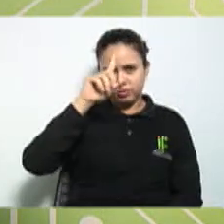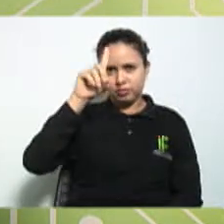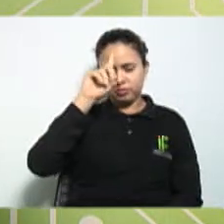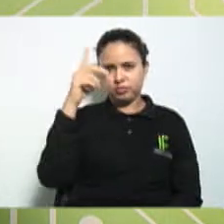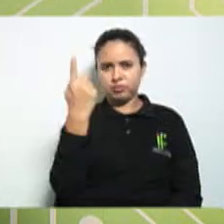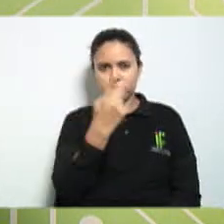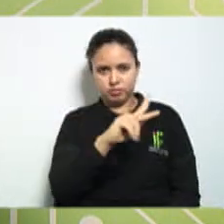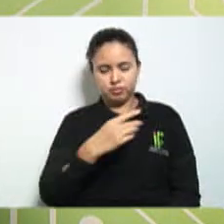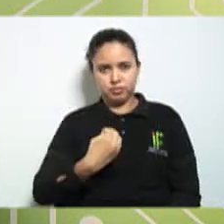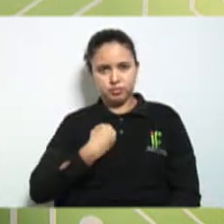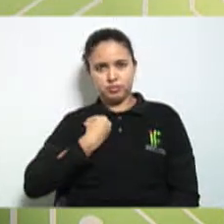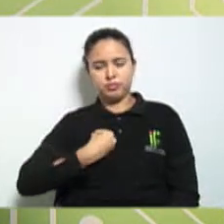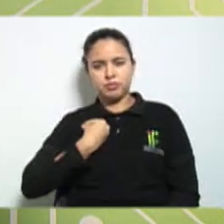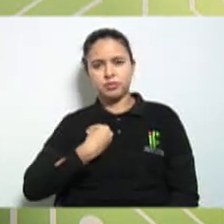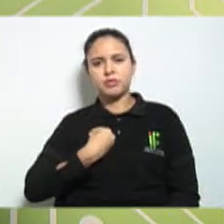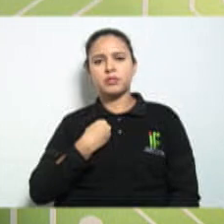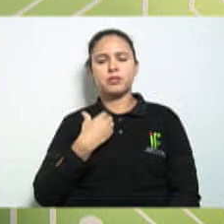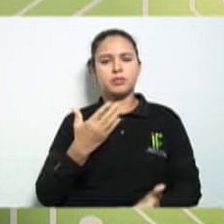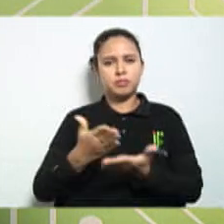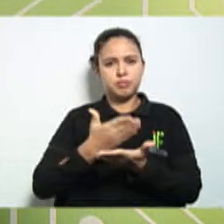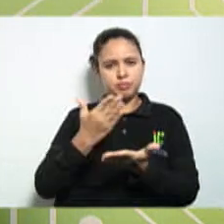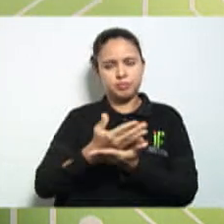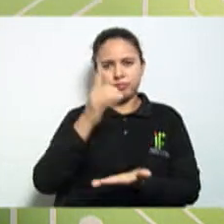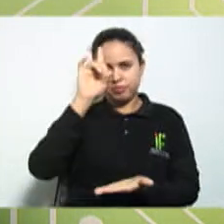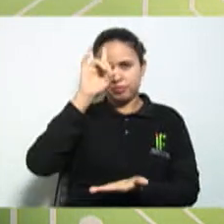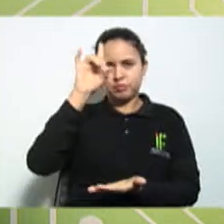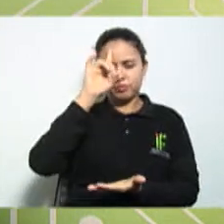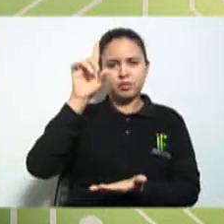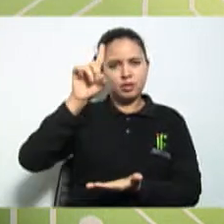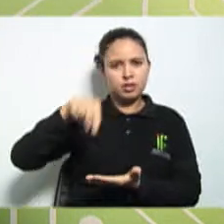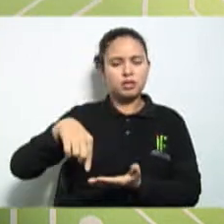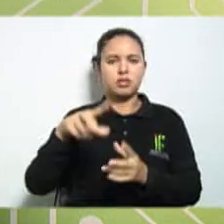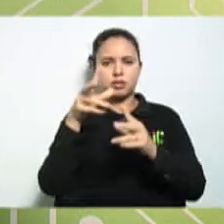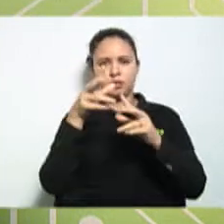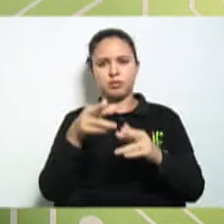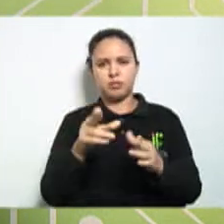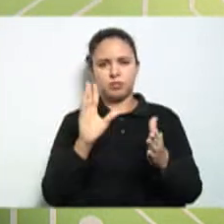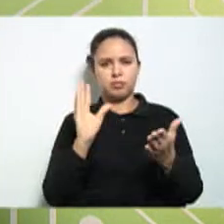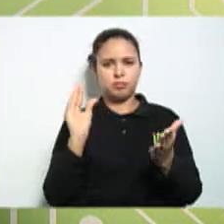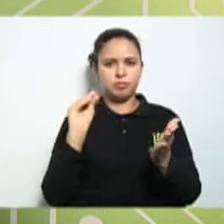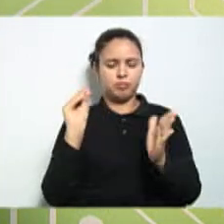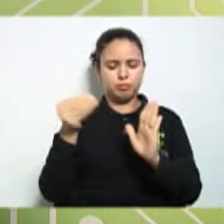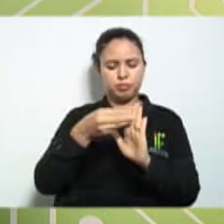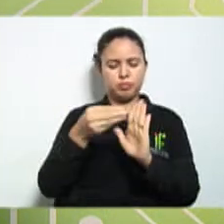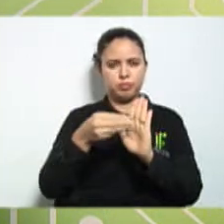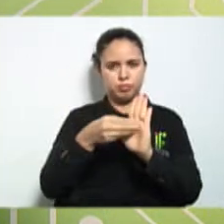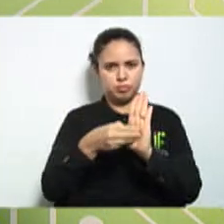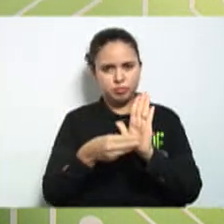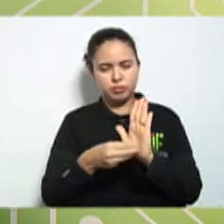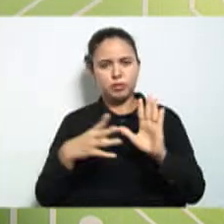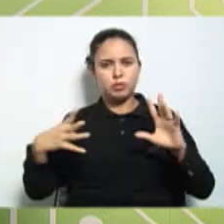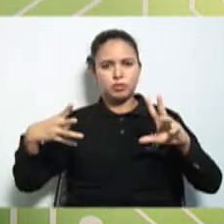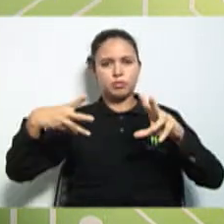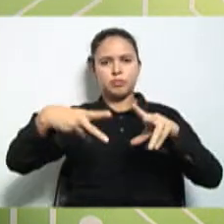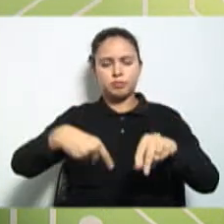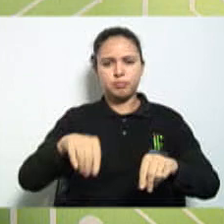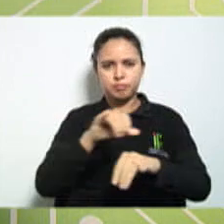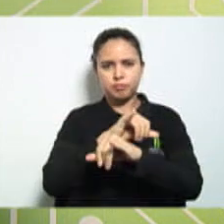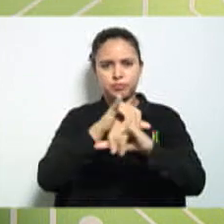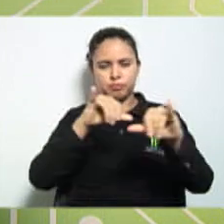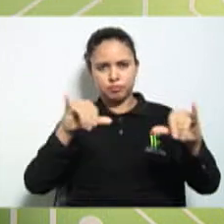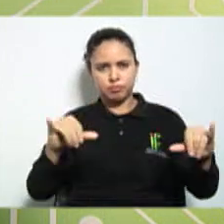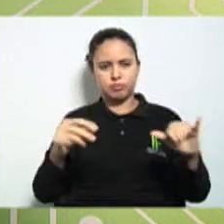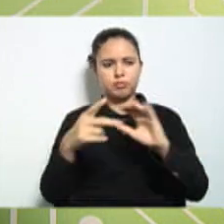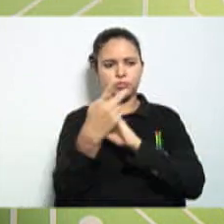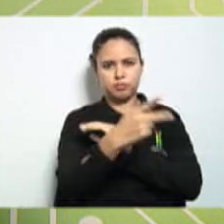sua vida. E o livro diário nada mais é do que isso. É o lançamento onde se lança todas as